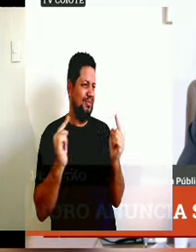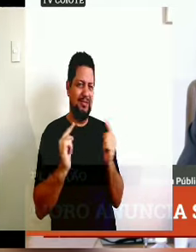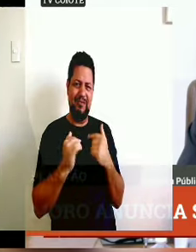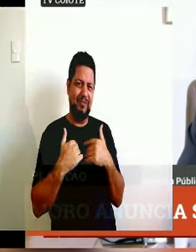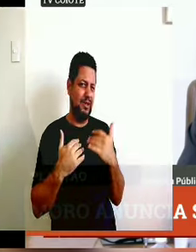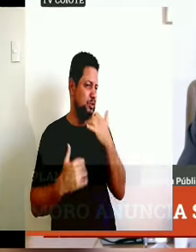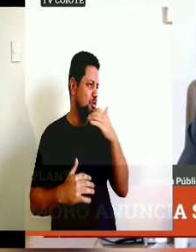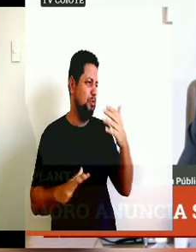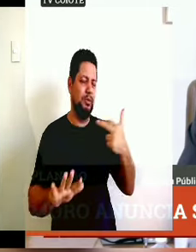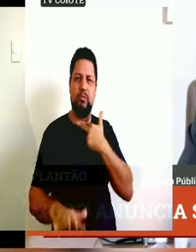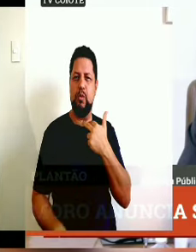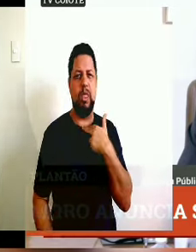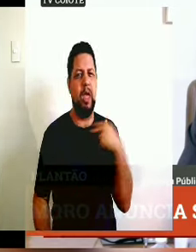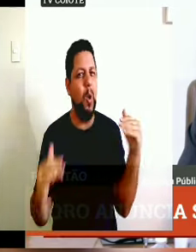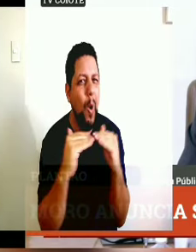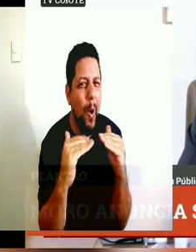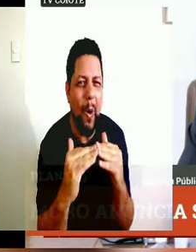concordar.